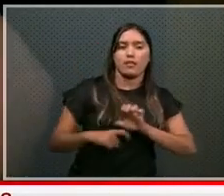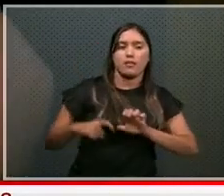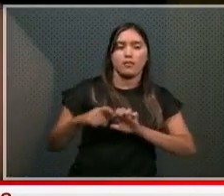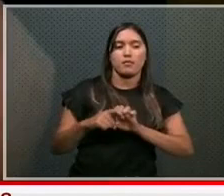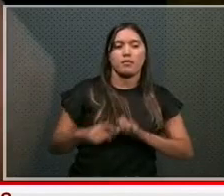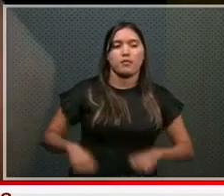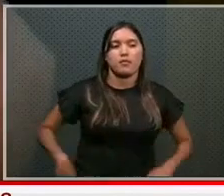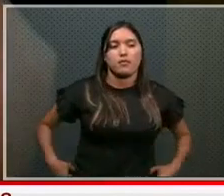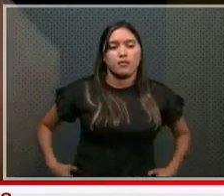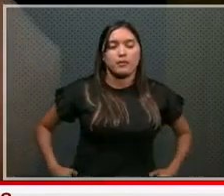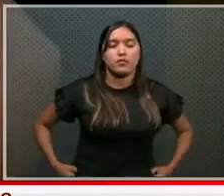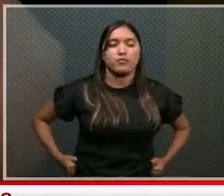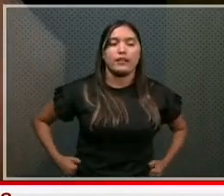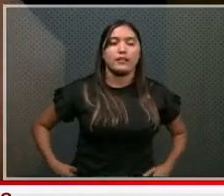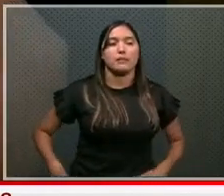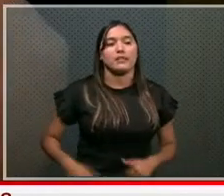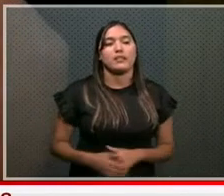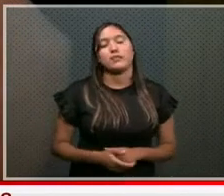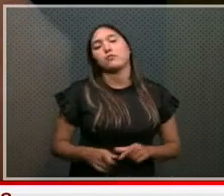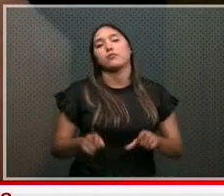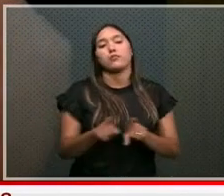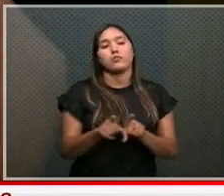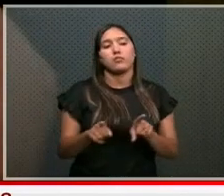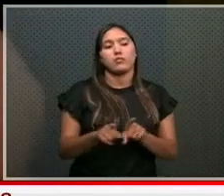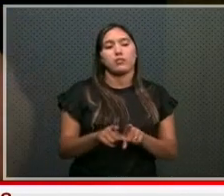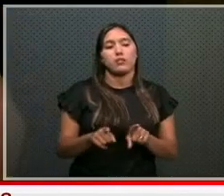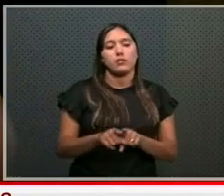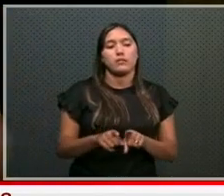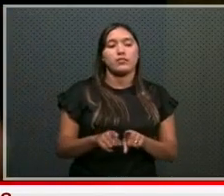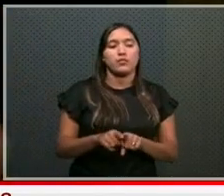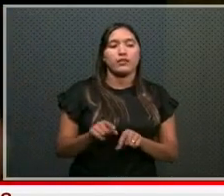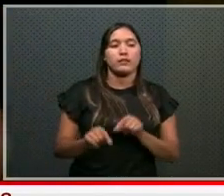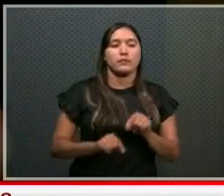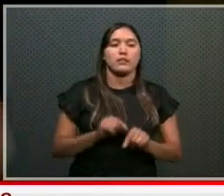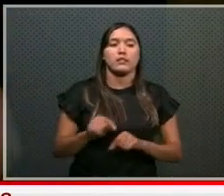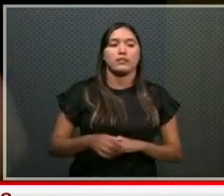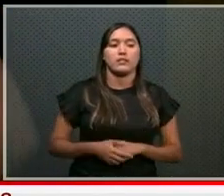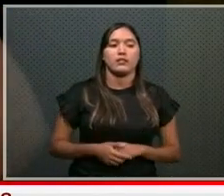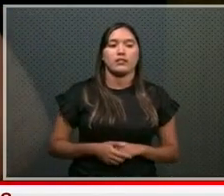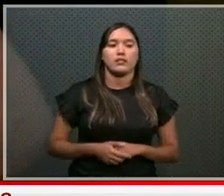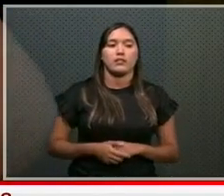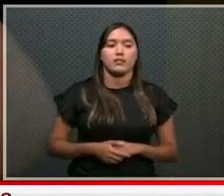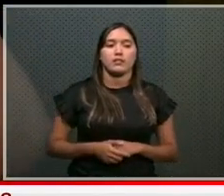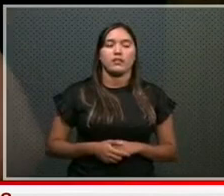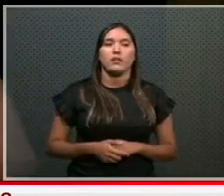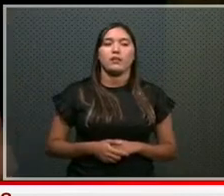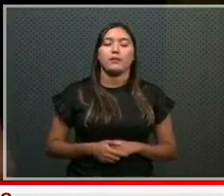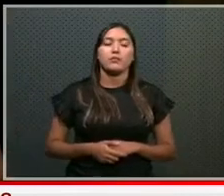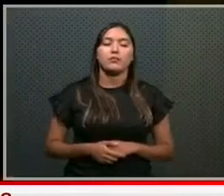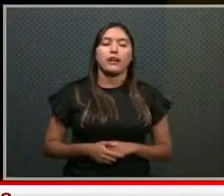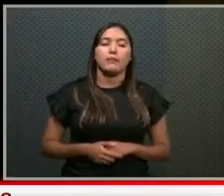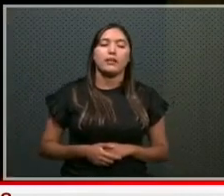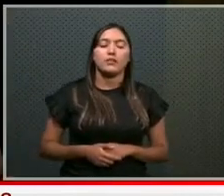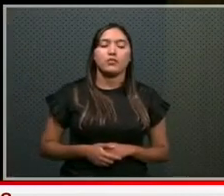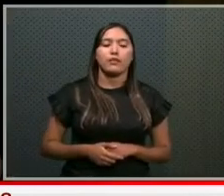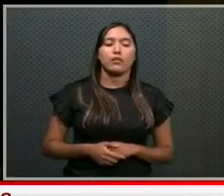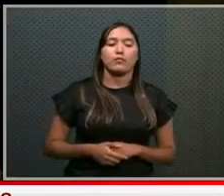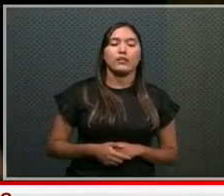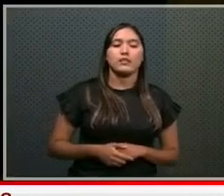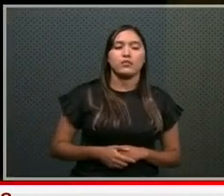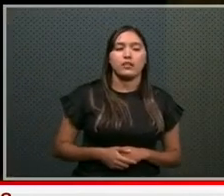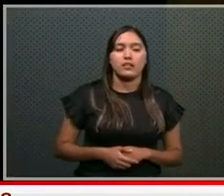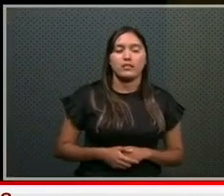e dizer que a nossa Federação a nossa fé não tem dúvida nenhuma que